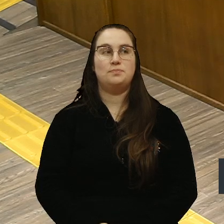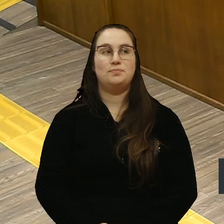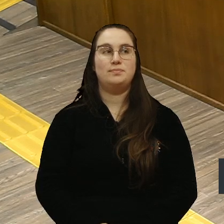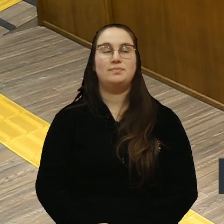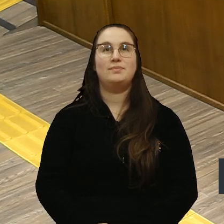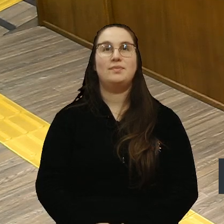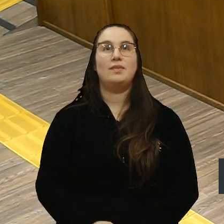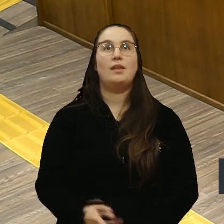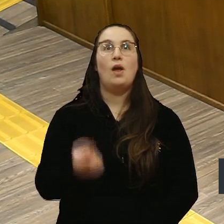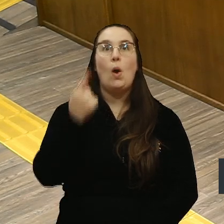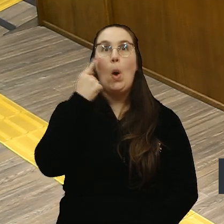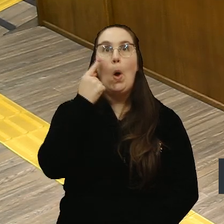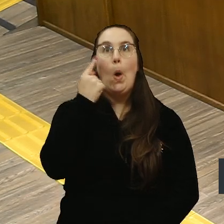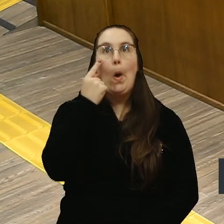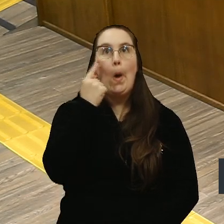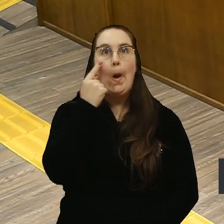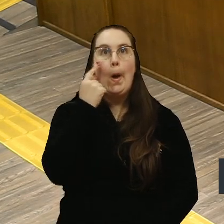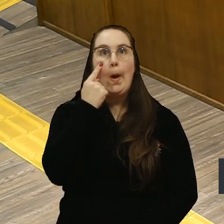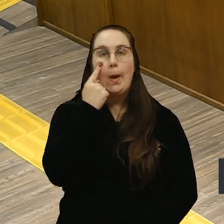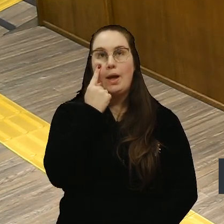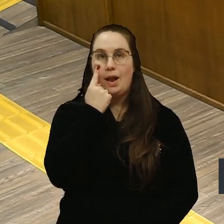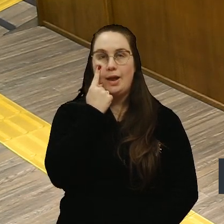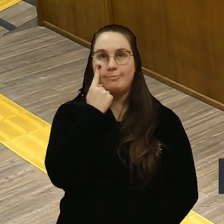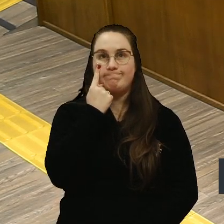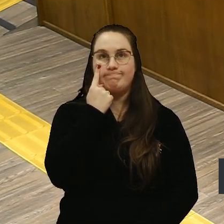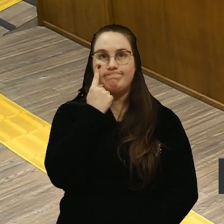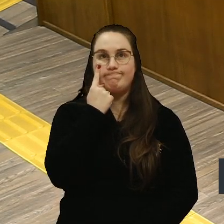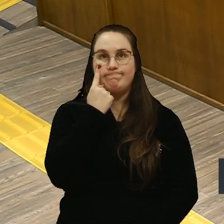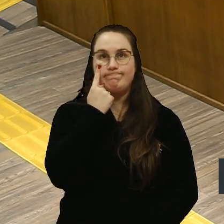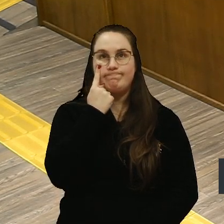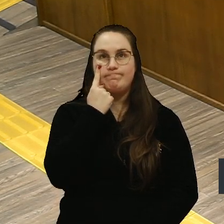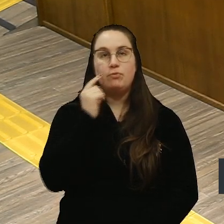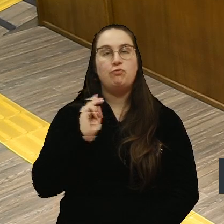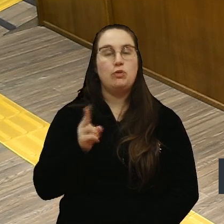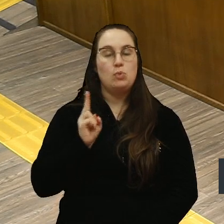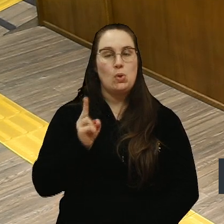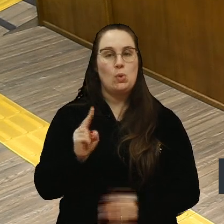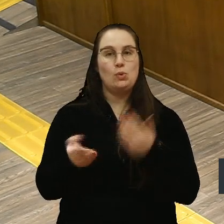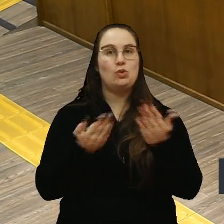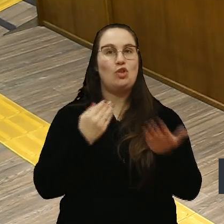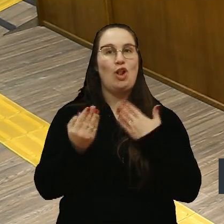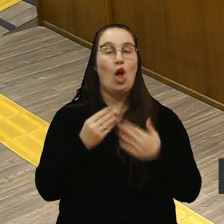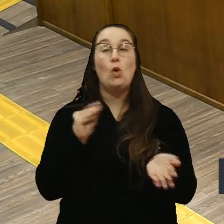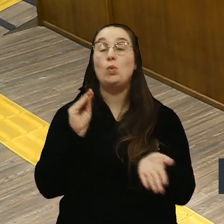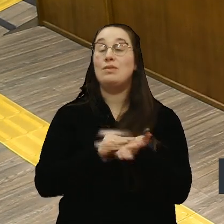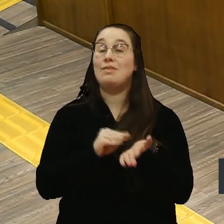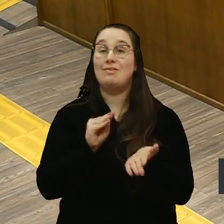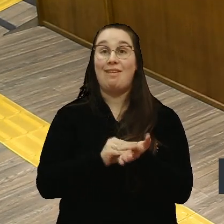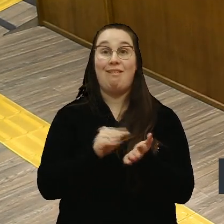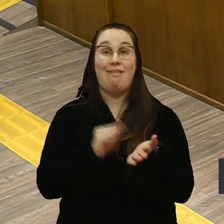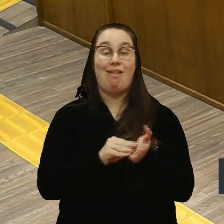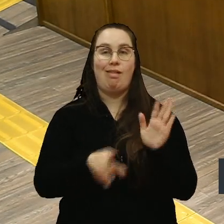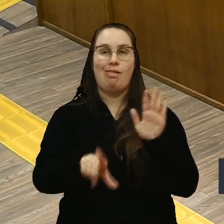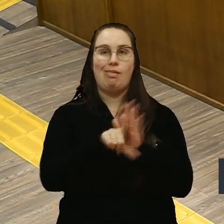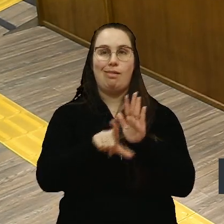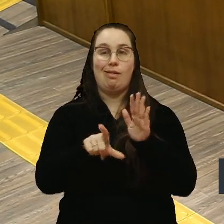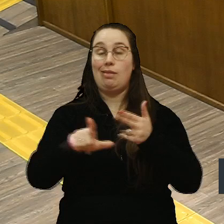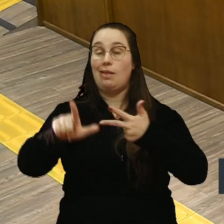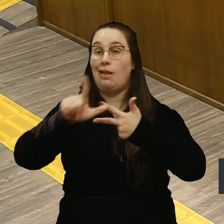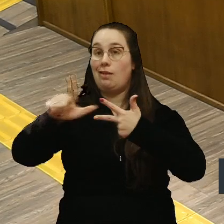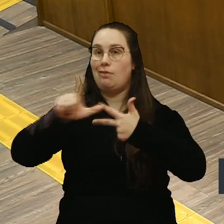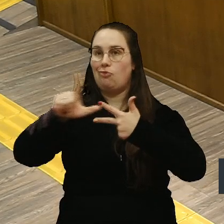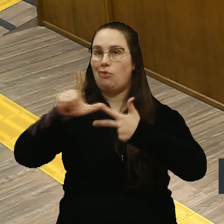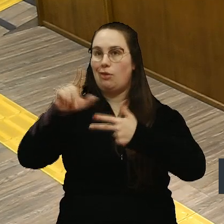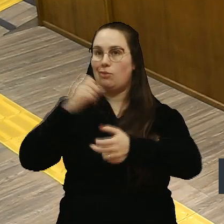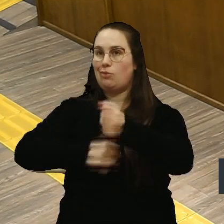Vejam, colegas vereadores, vamos seguir na toada. E o que não falta na legislatura passada